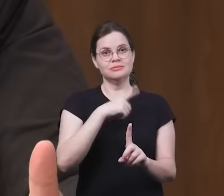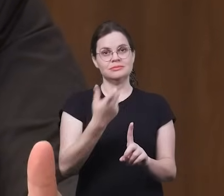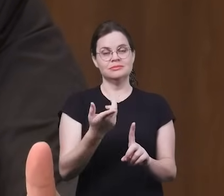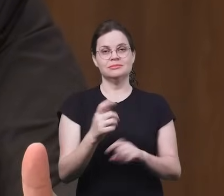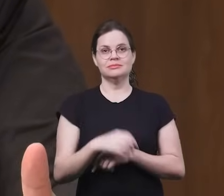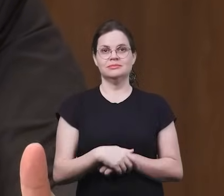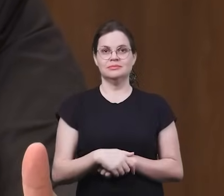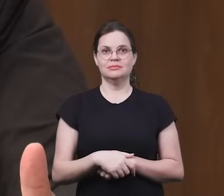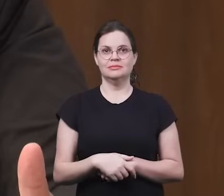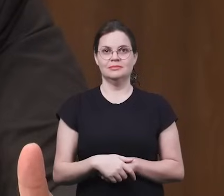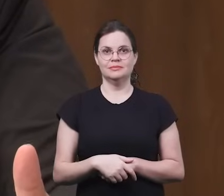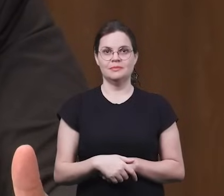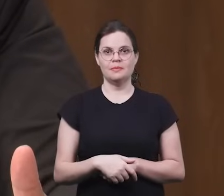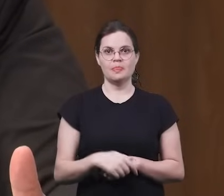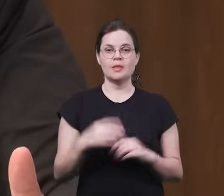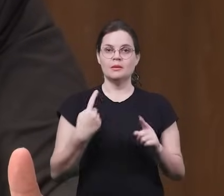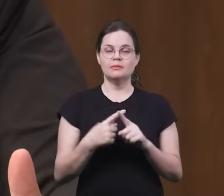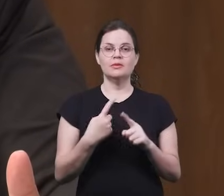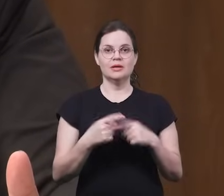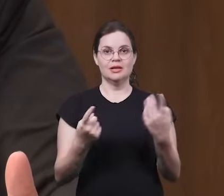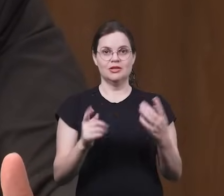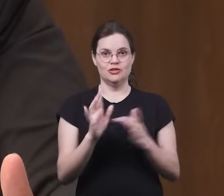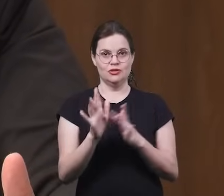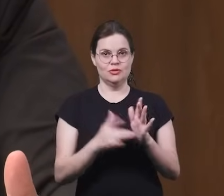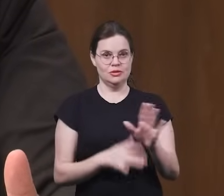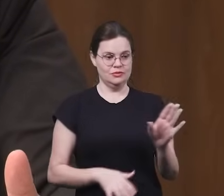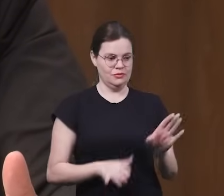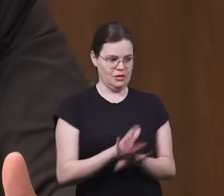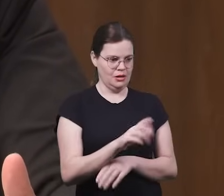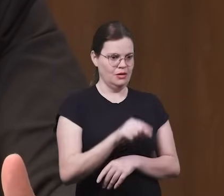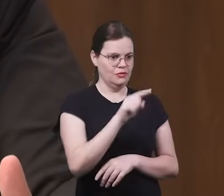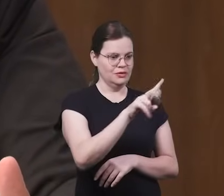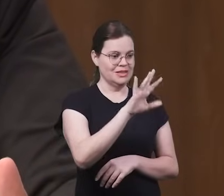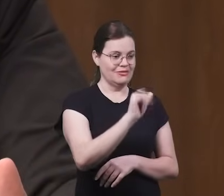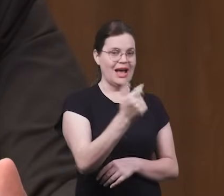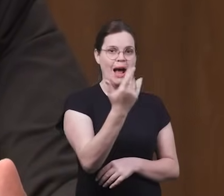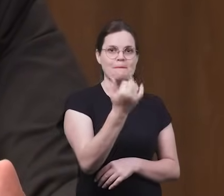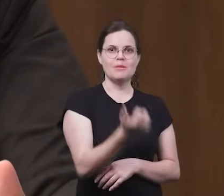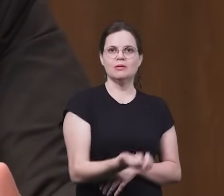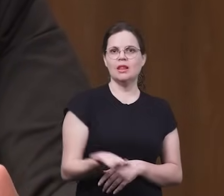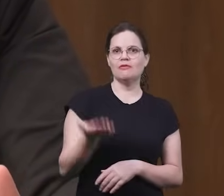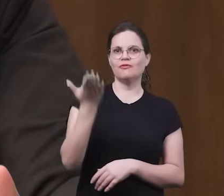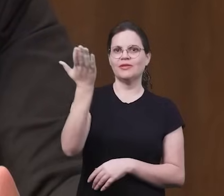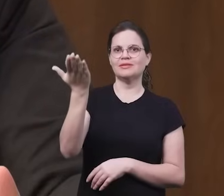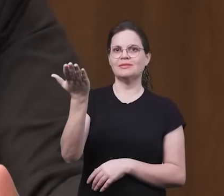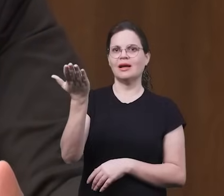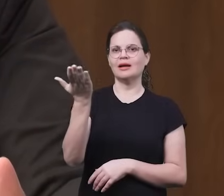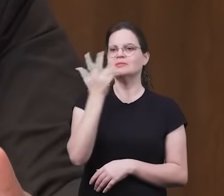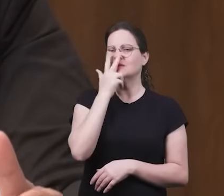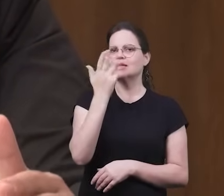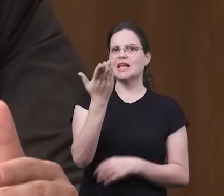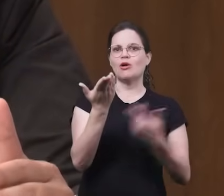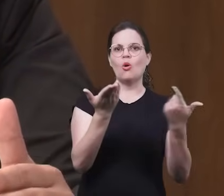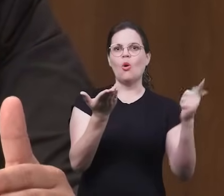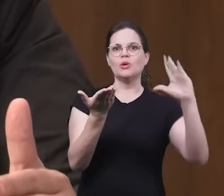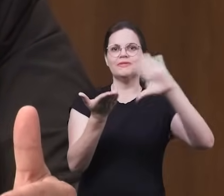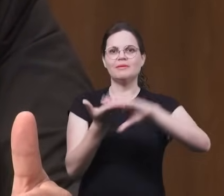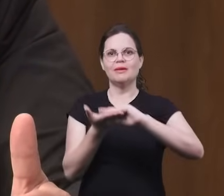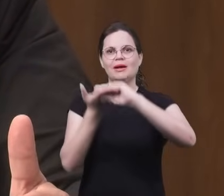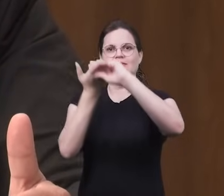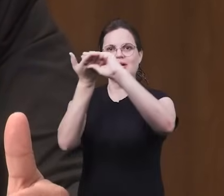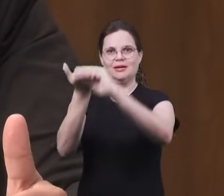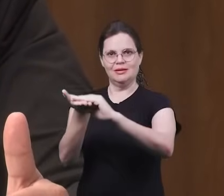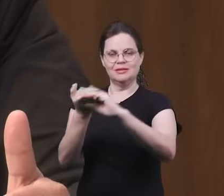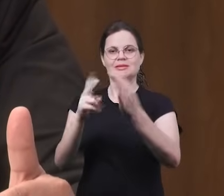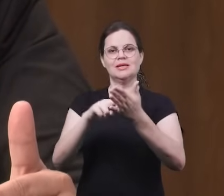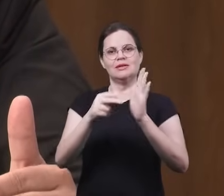Foi a palavra que Jesus deu, estenderás as mãos e outro te cingirá, né? E essa é a